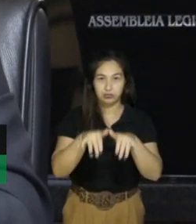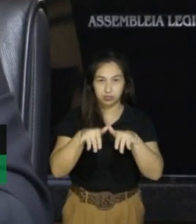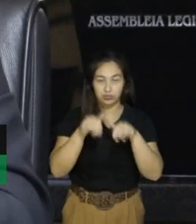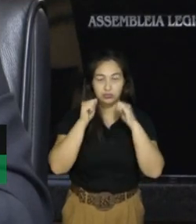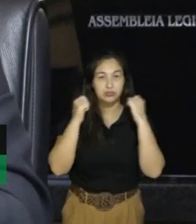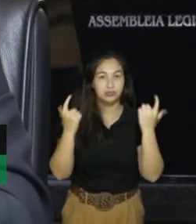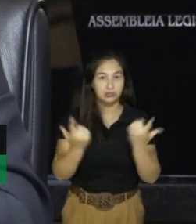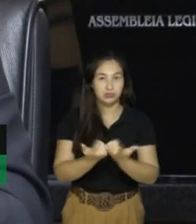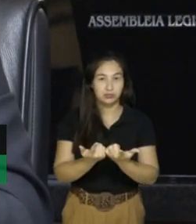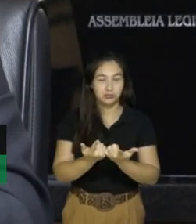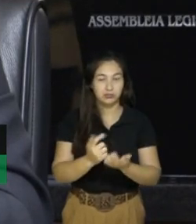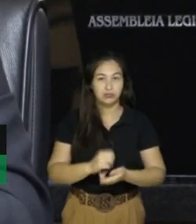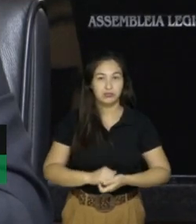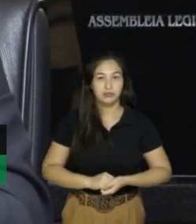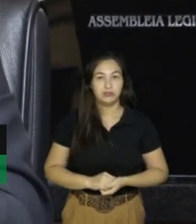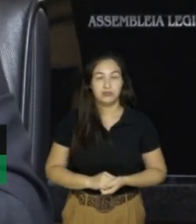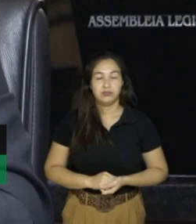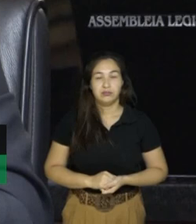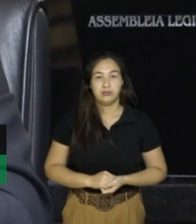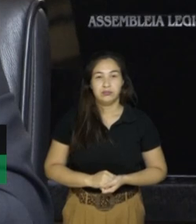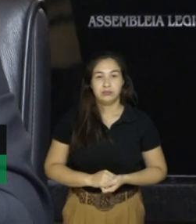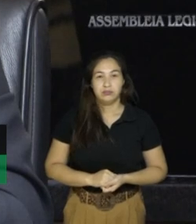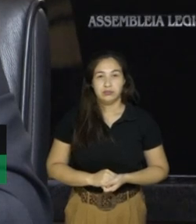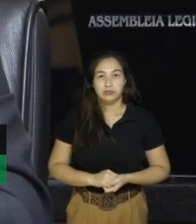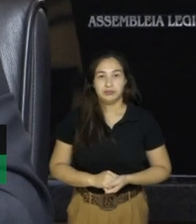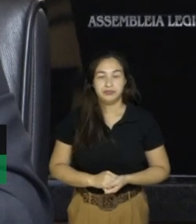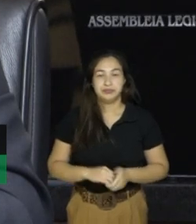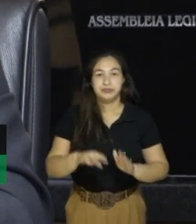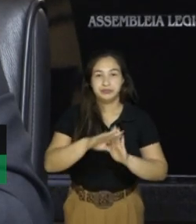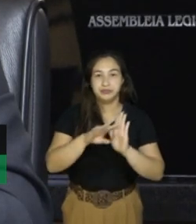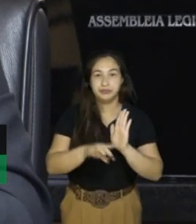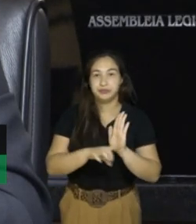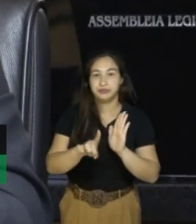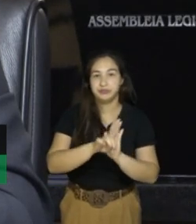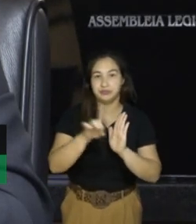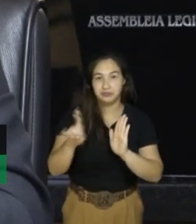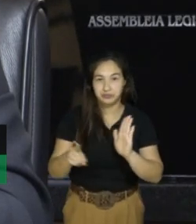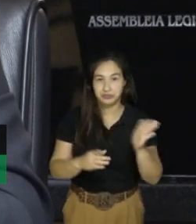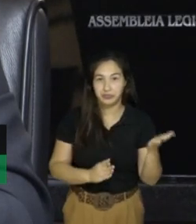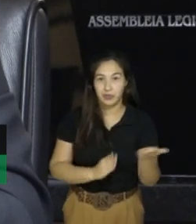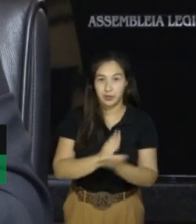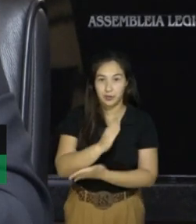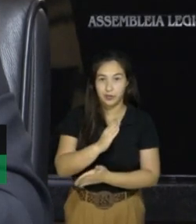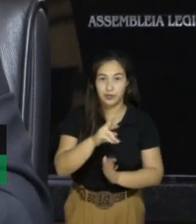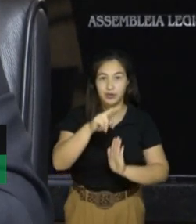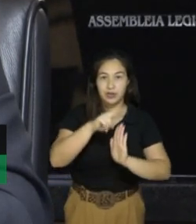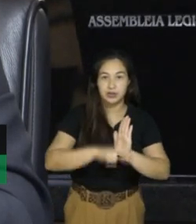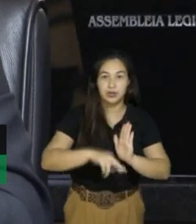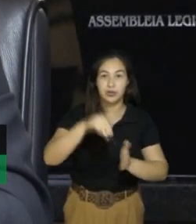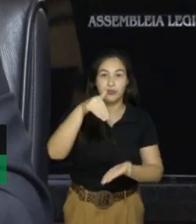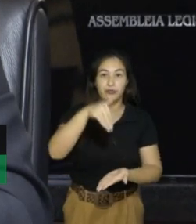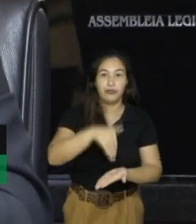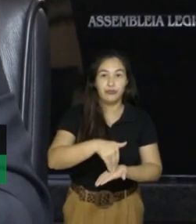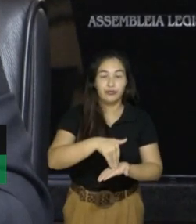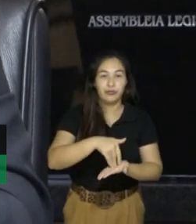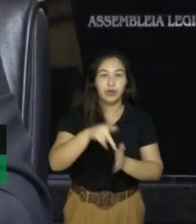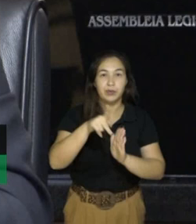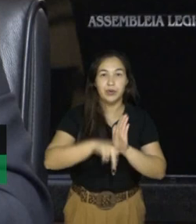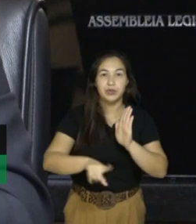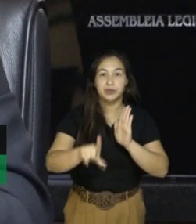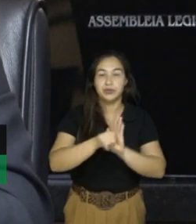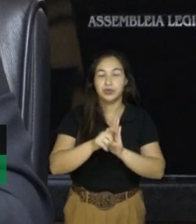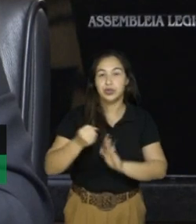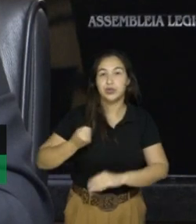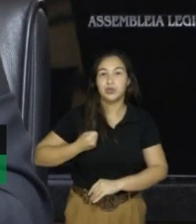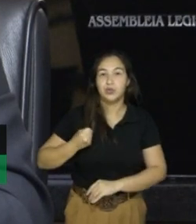Legislativa em sessão extraordinária ordem do dia foi aprovada a redação finalizada o projeto de